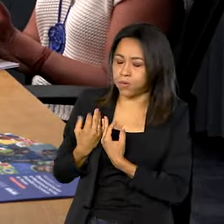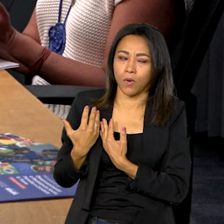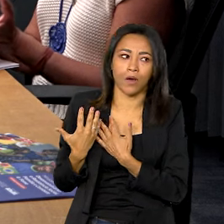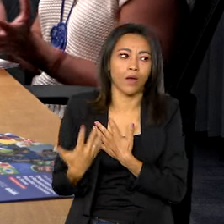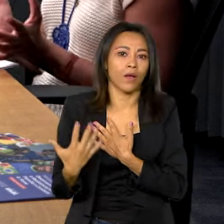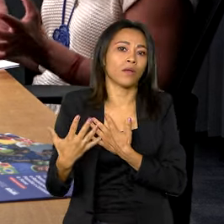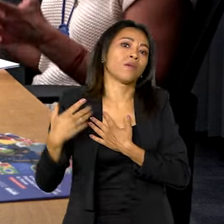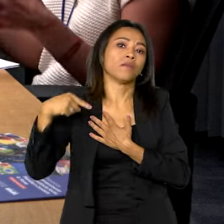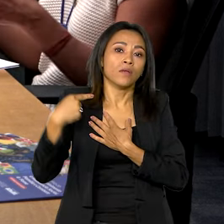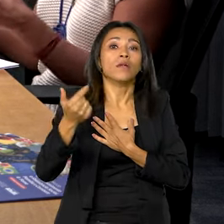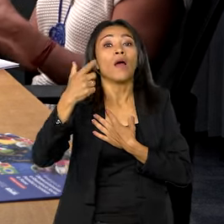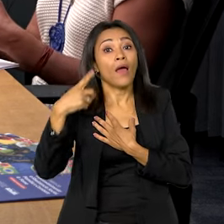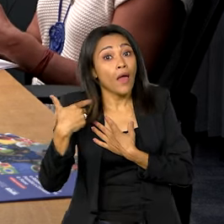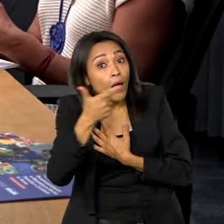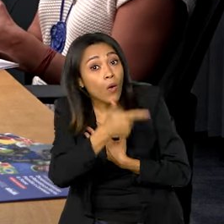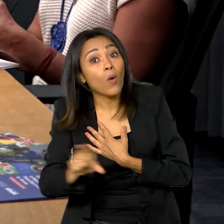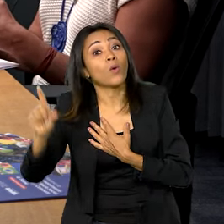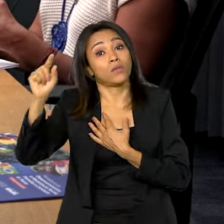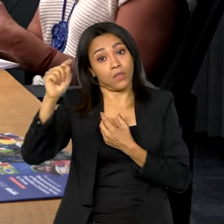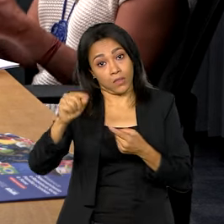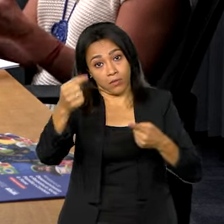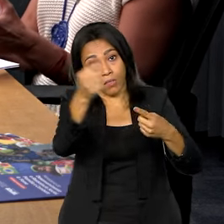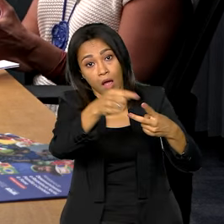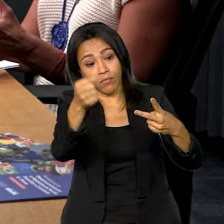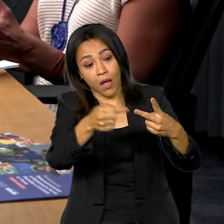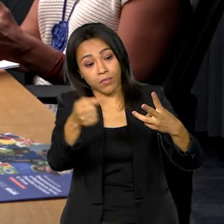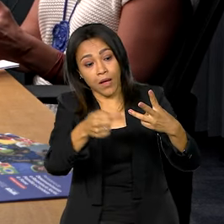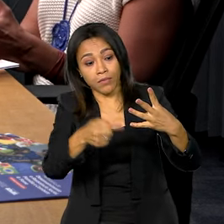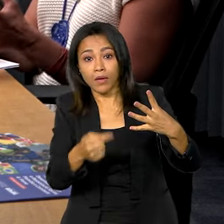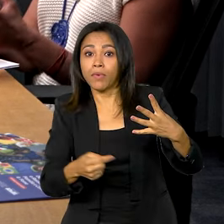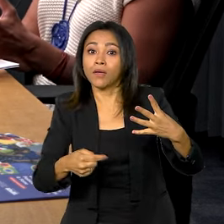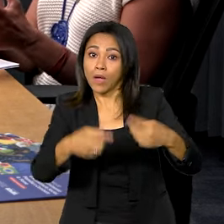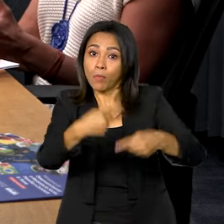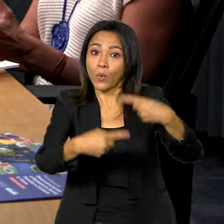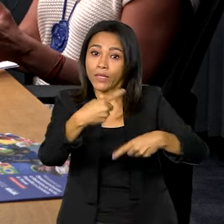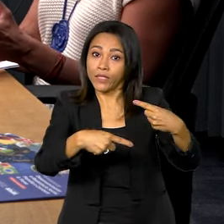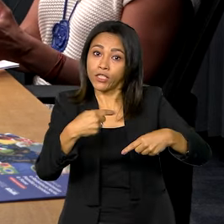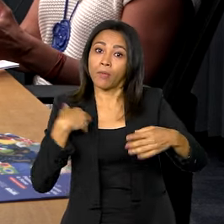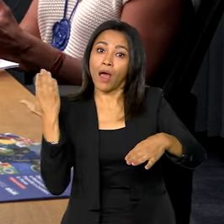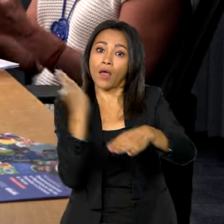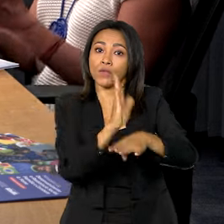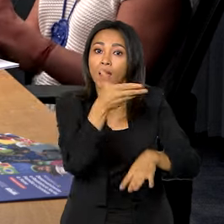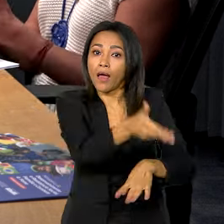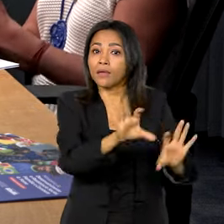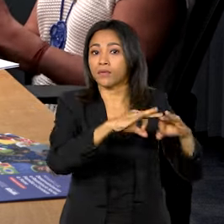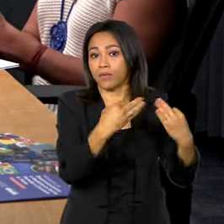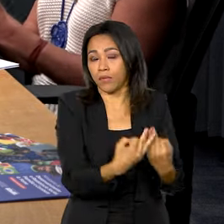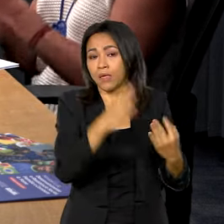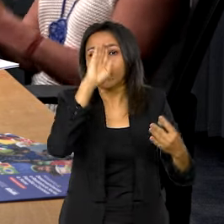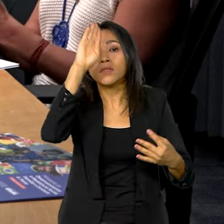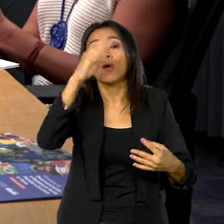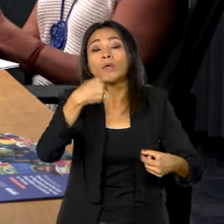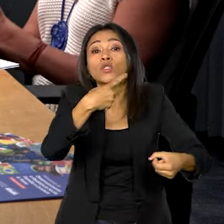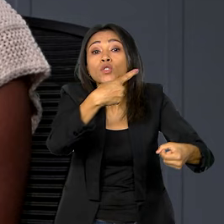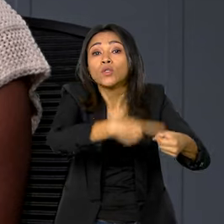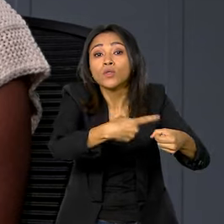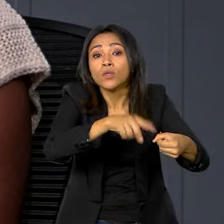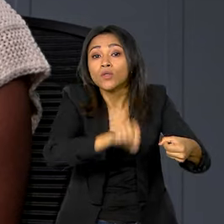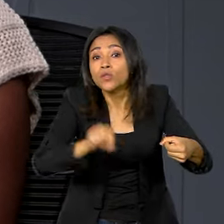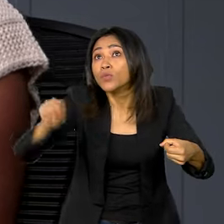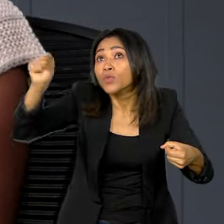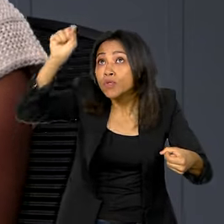porta de saída são outras políticas públicas que precisam chegar na vida dessa família Principalmente dentro do